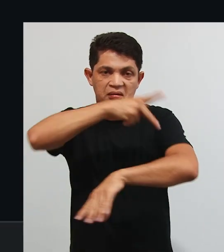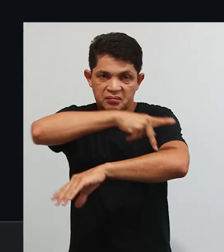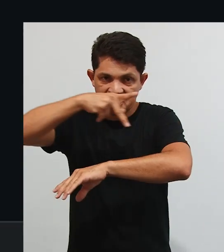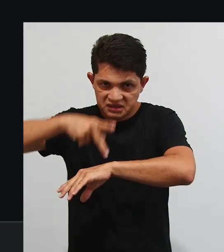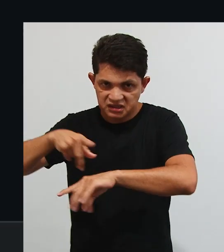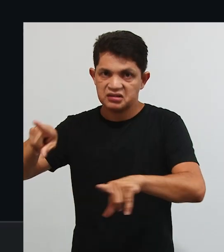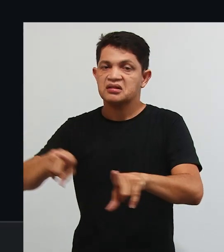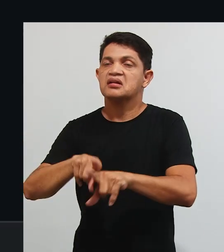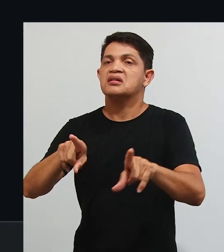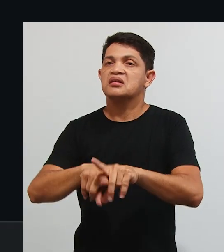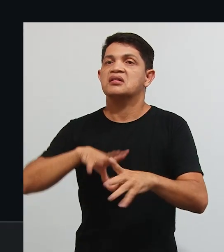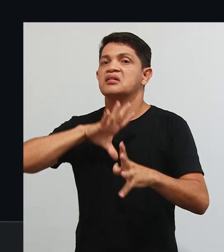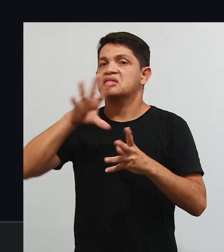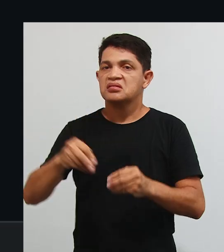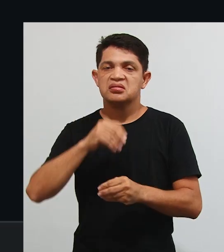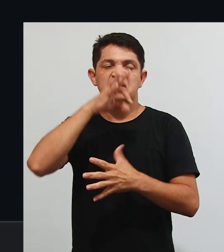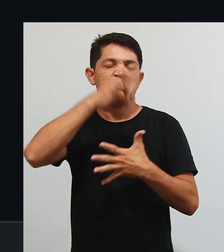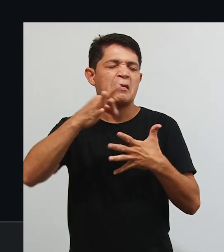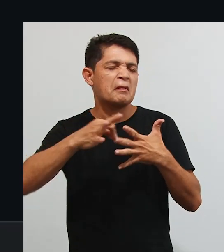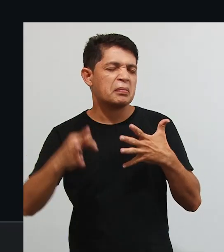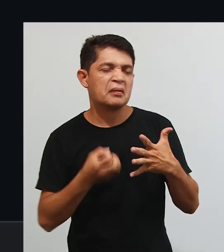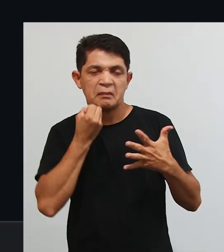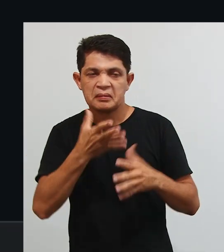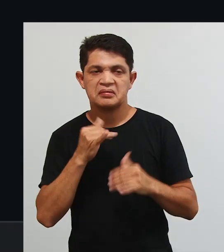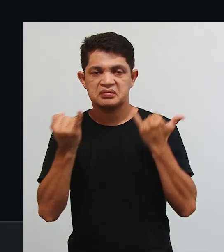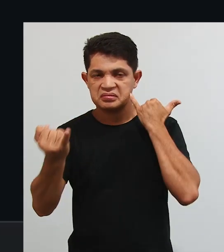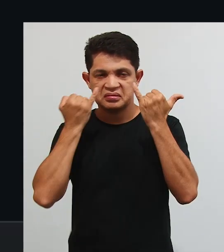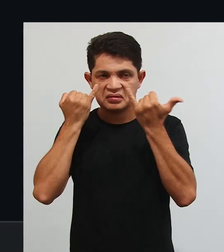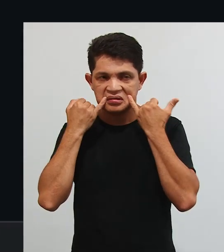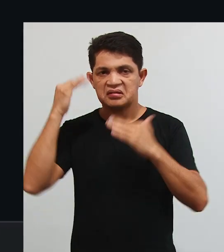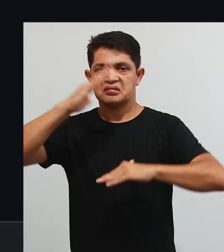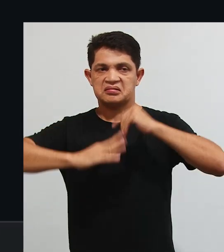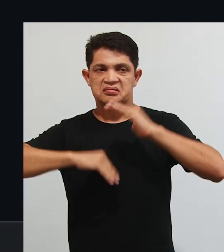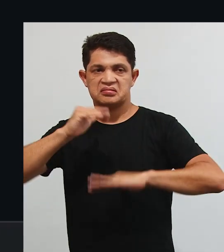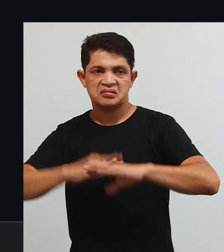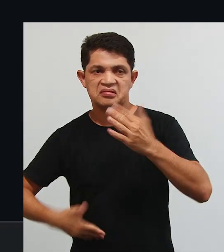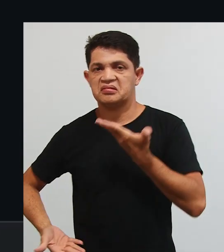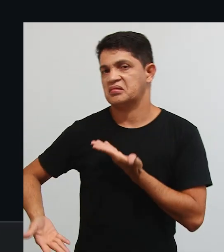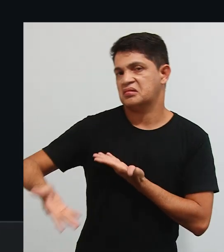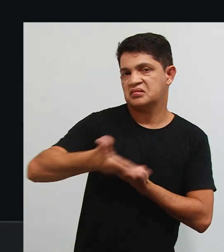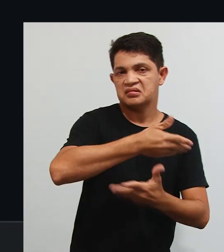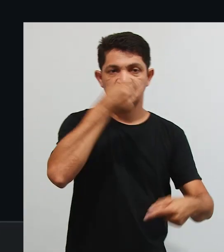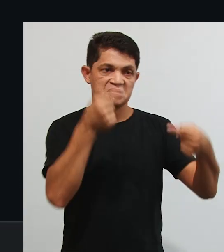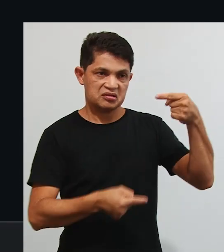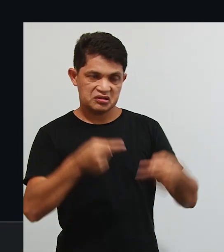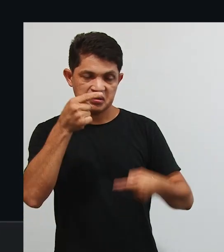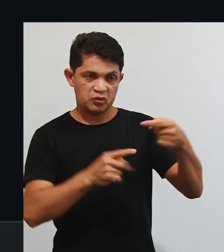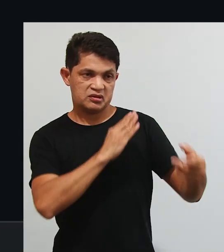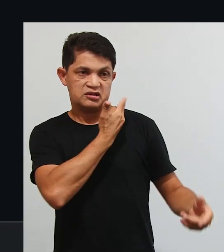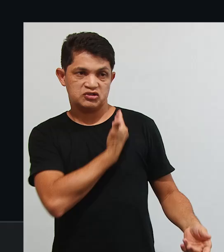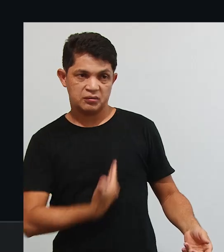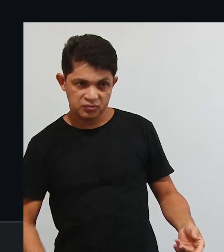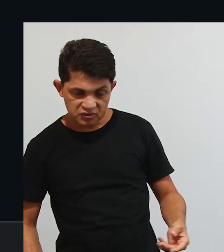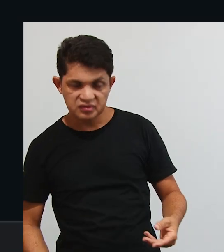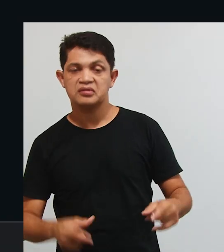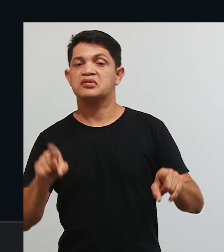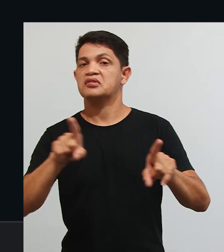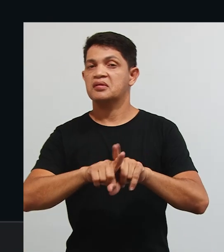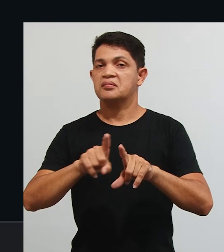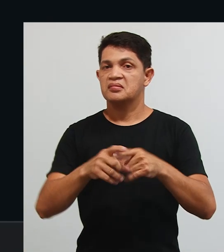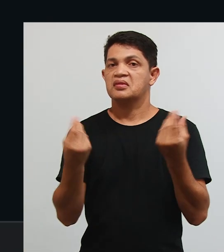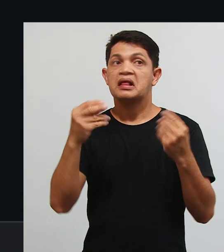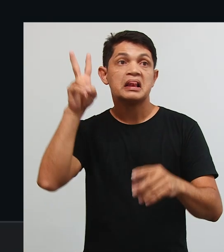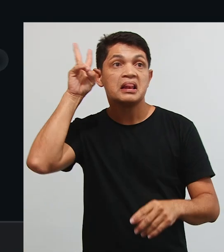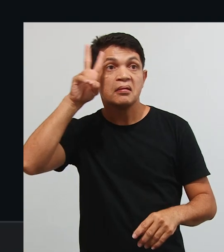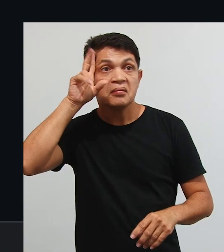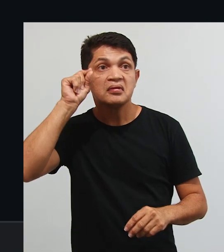pedagógicas dos bacharéis, formação de professores, educação profissional e também políticas públicas. Lembrando que tanto